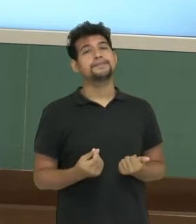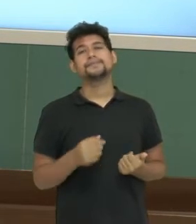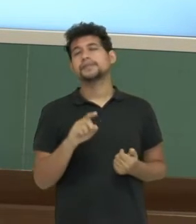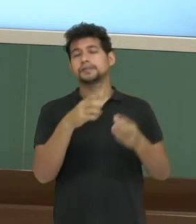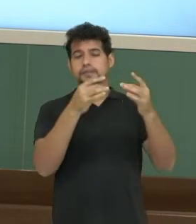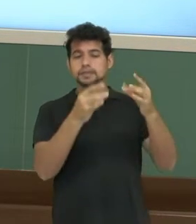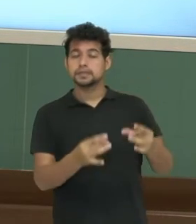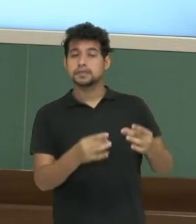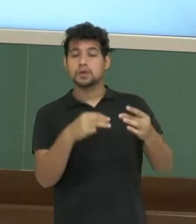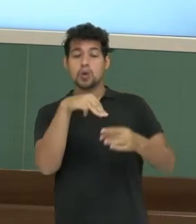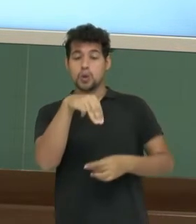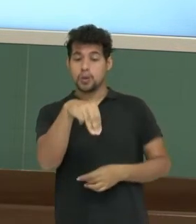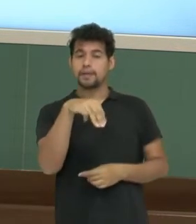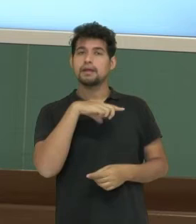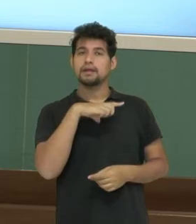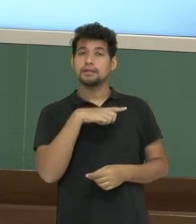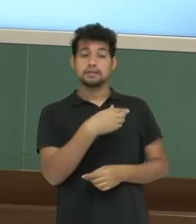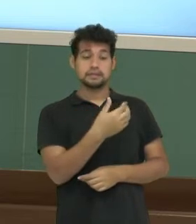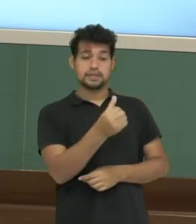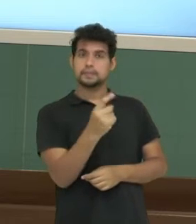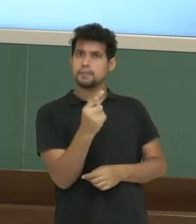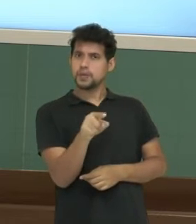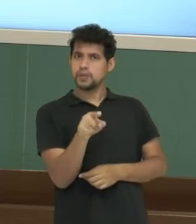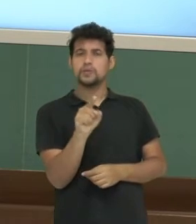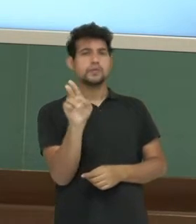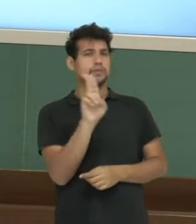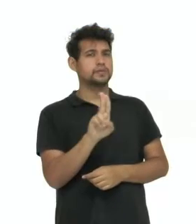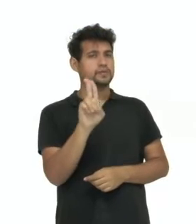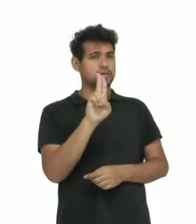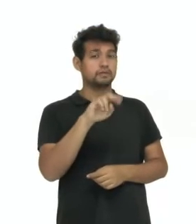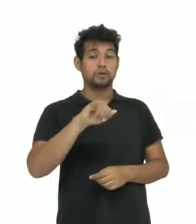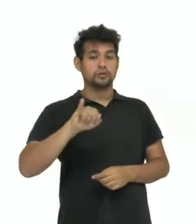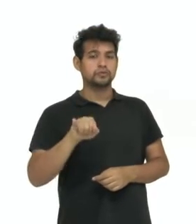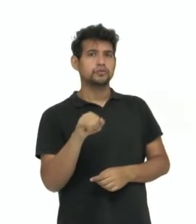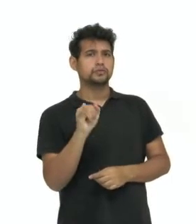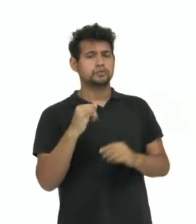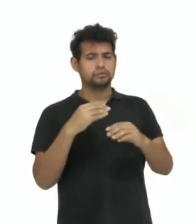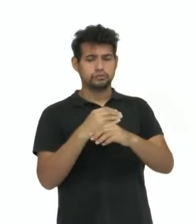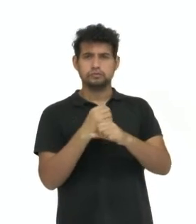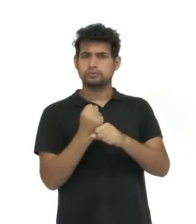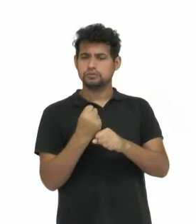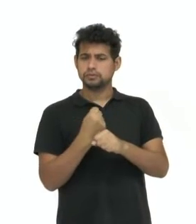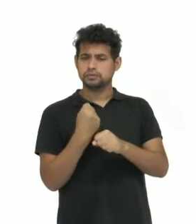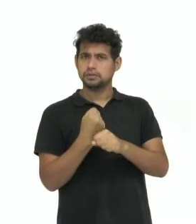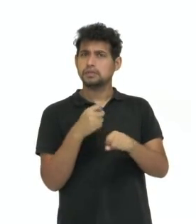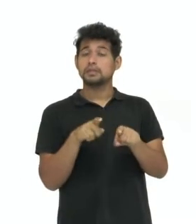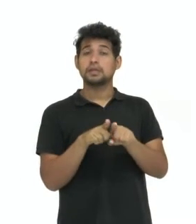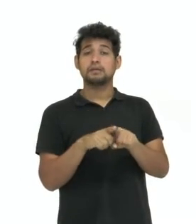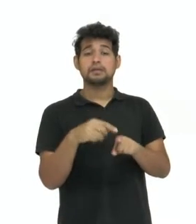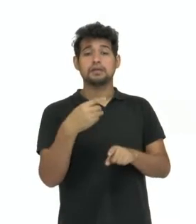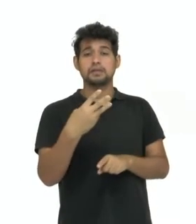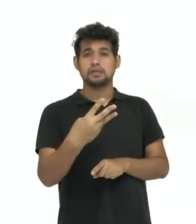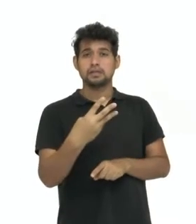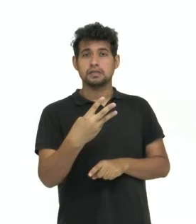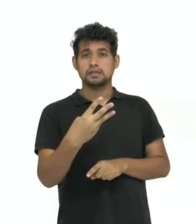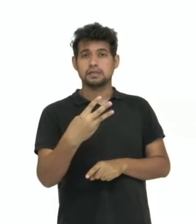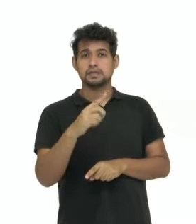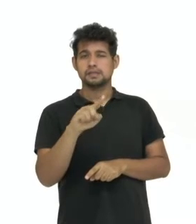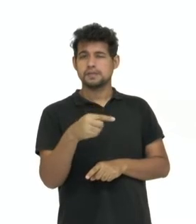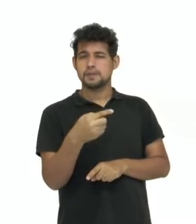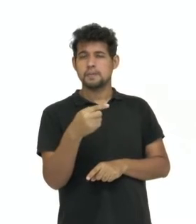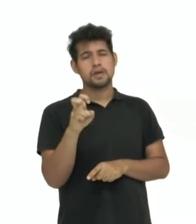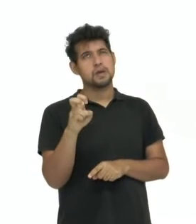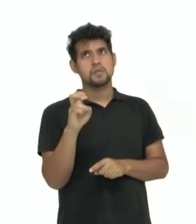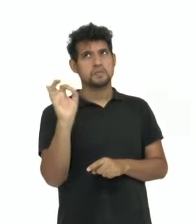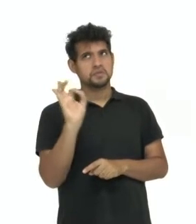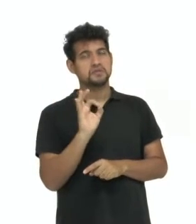determinar o montante quando eu tenho um capital de 6 mil, aplicado a juros compostos durante um ano, a uma taxa de 3,5% ao mês. Então,